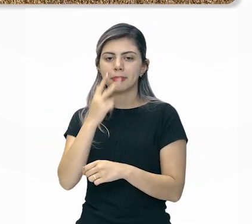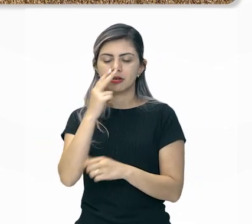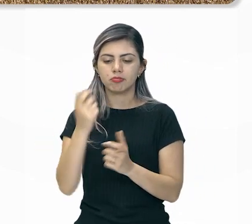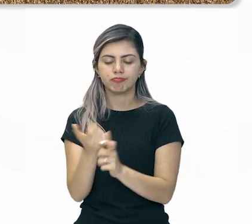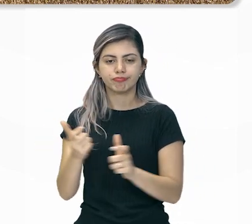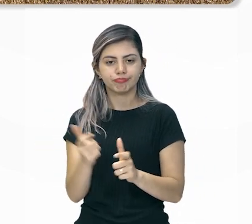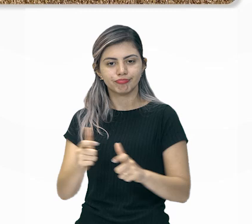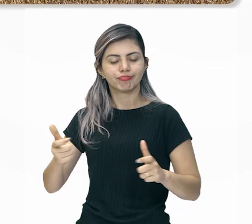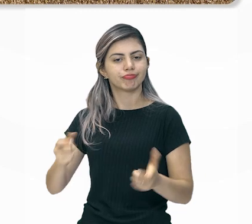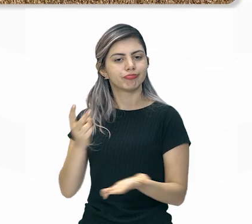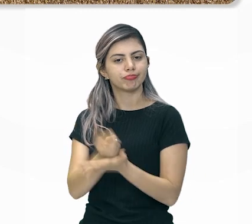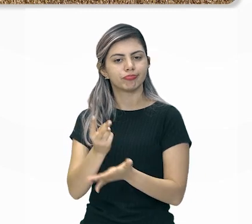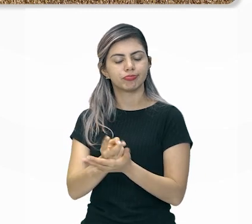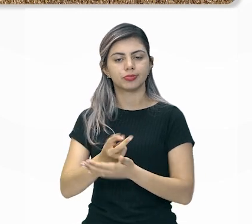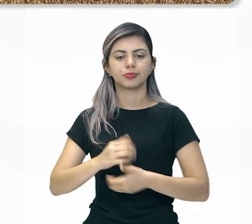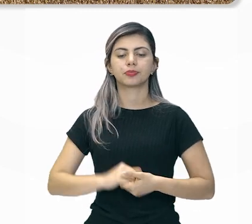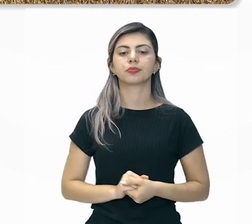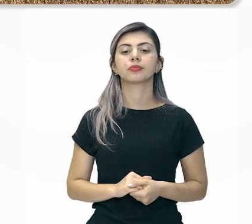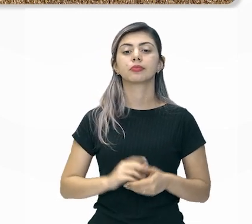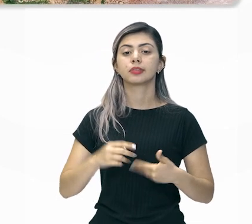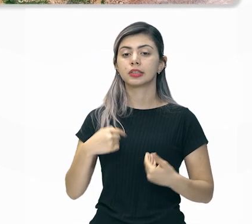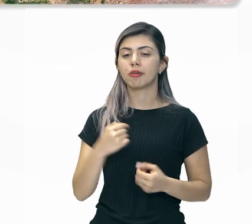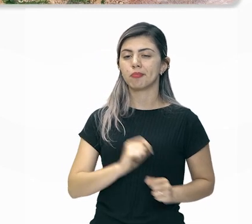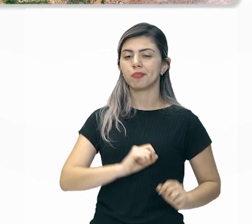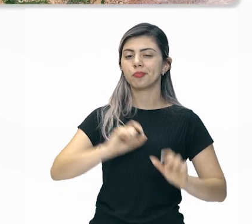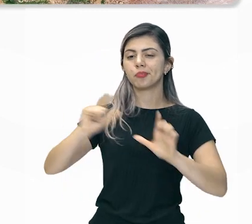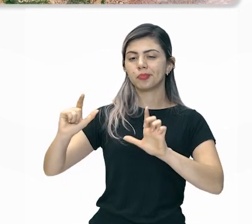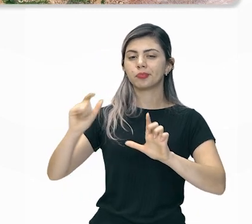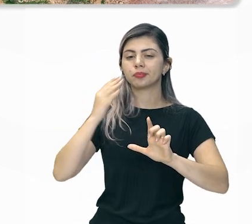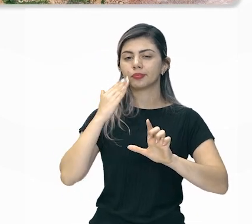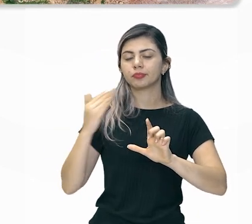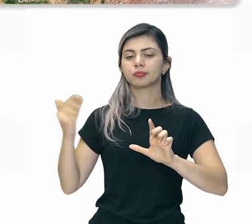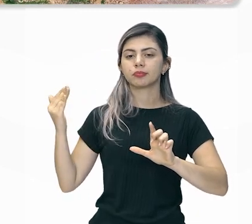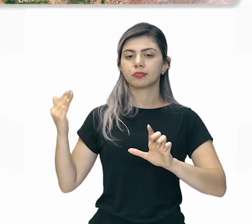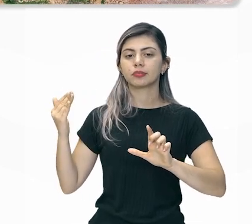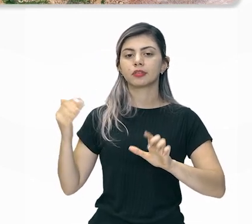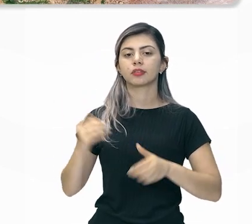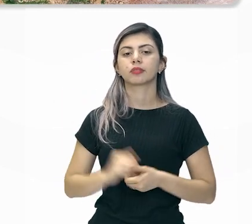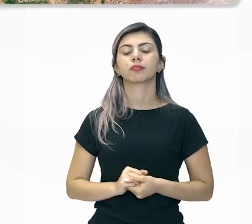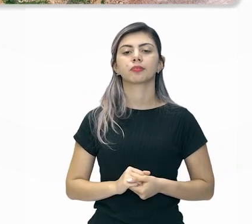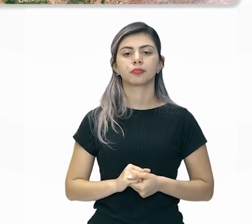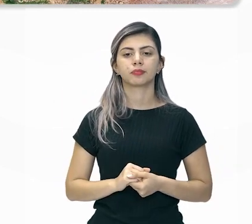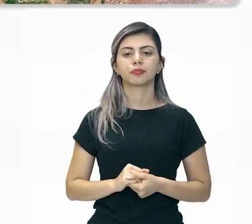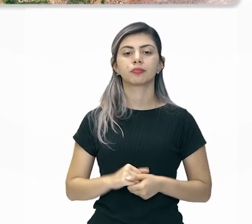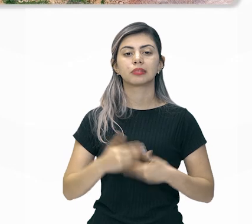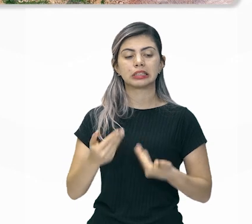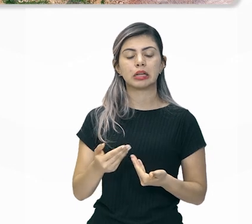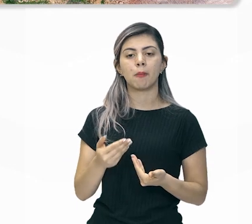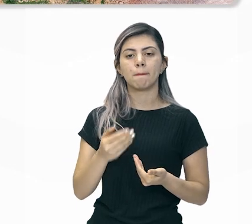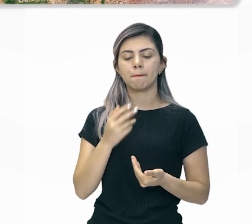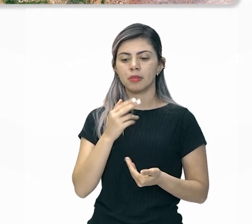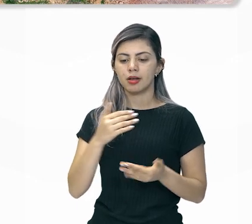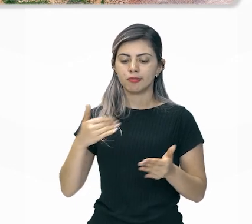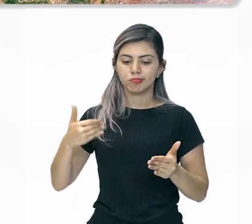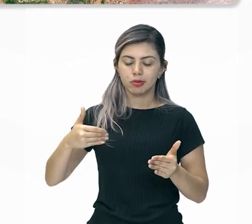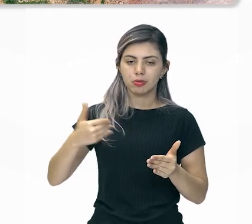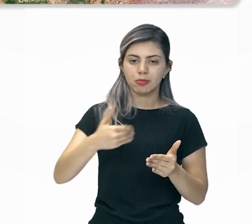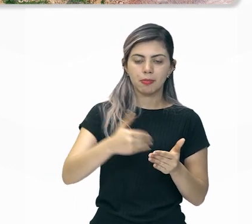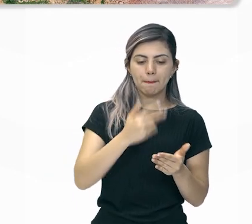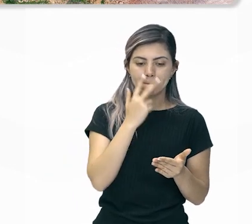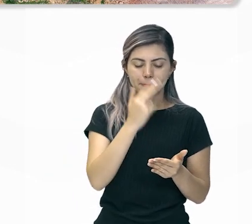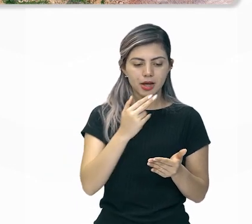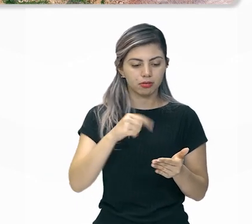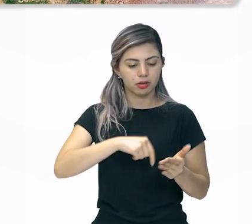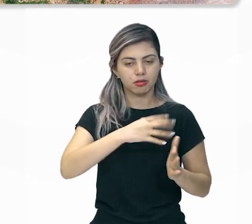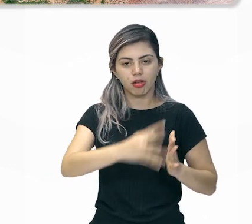cada vez mais. E como a gente vai ver na próxima tela, essas produções elas estão ainda chegando na Amazônia, né? A gente tem